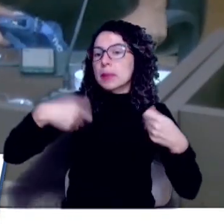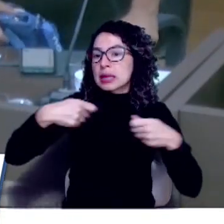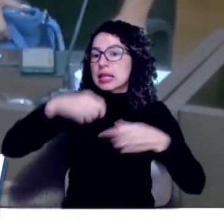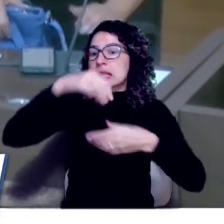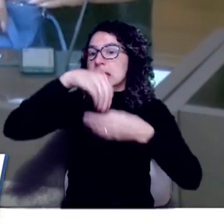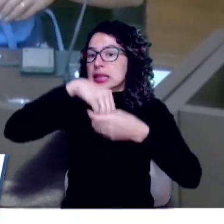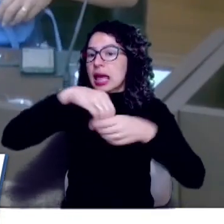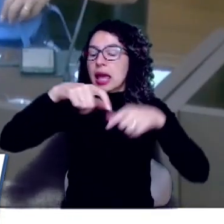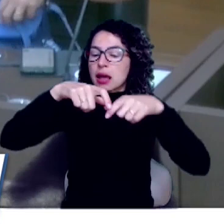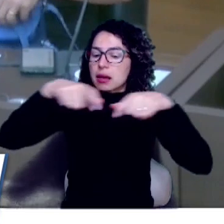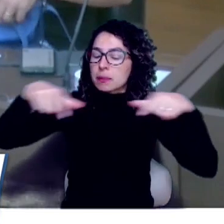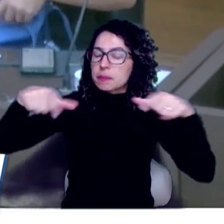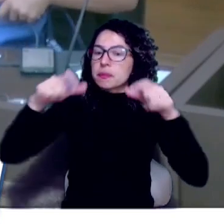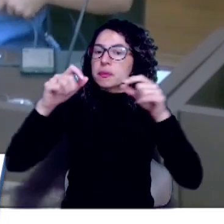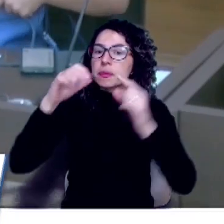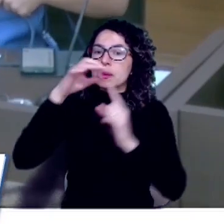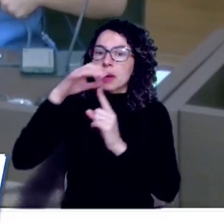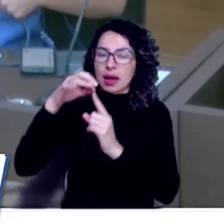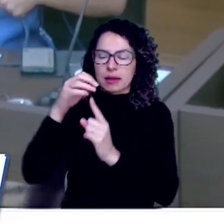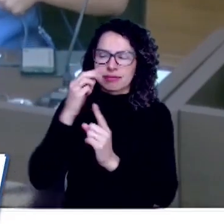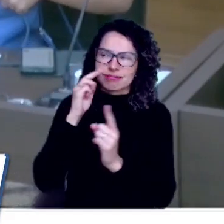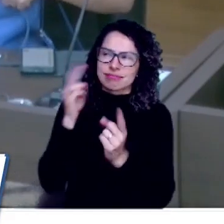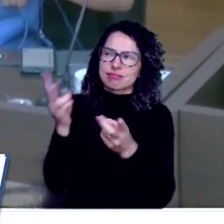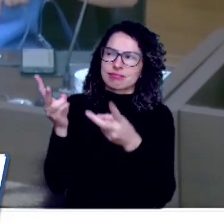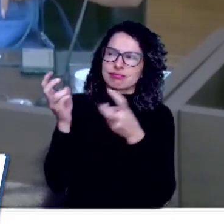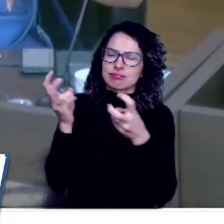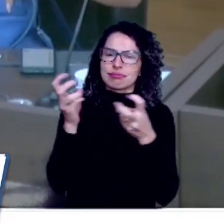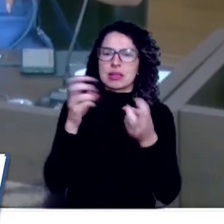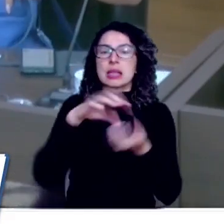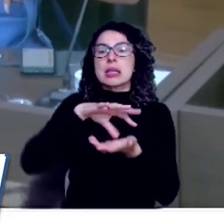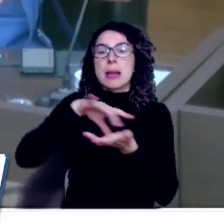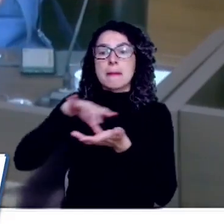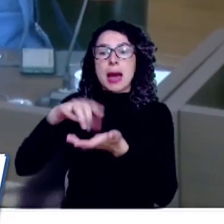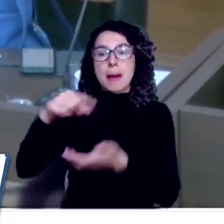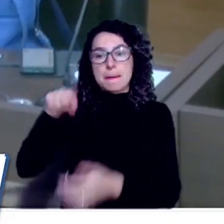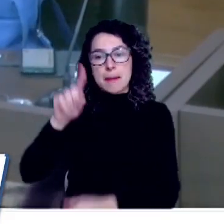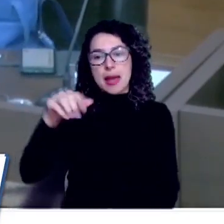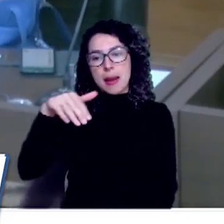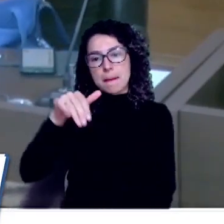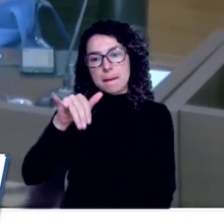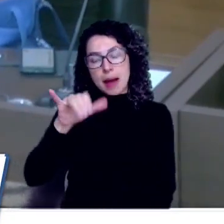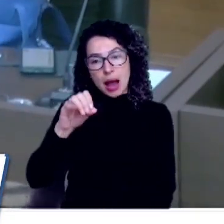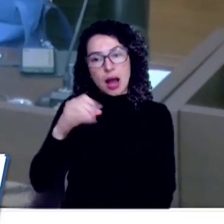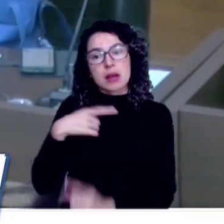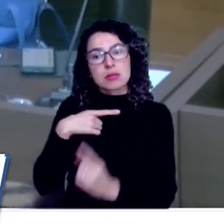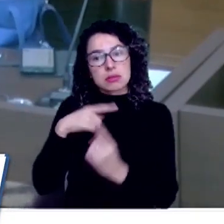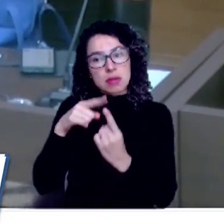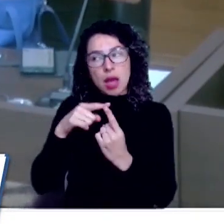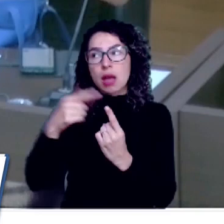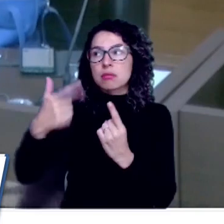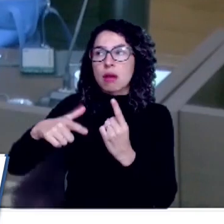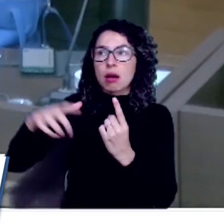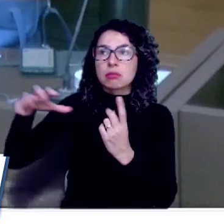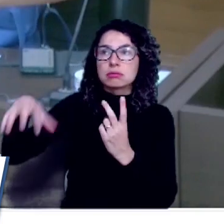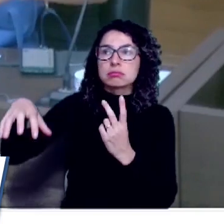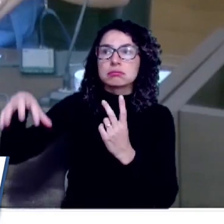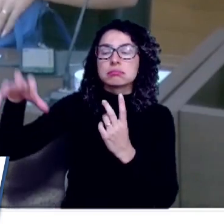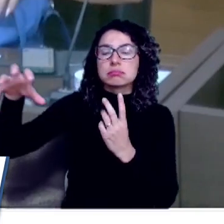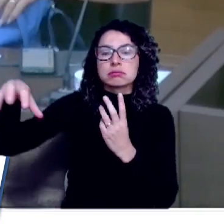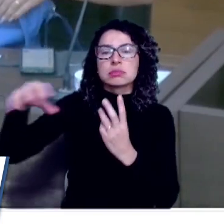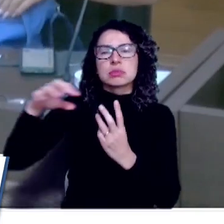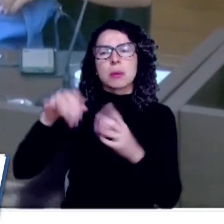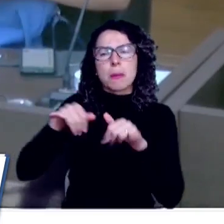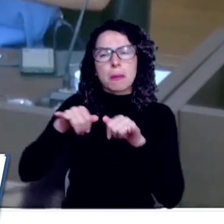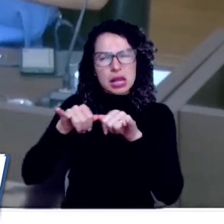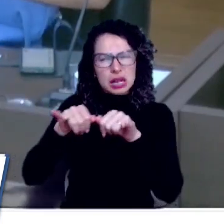Pelo que a gente vê e passa ali na Praça 1º de Maio, tem uma dessas estações, outros pontos perto do Toninho, supermercados, ali